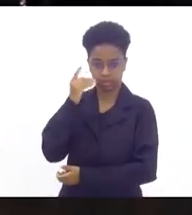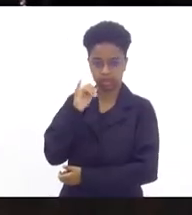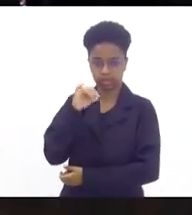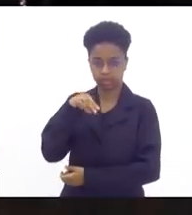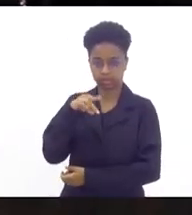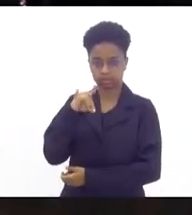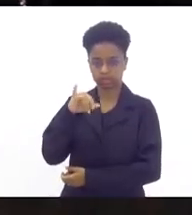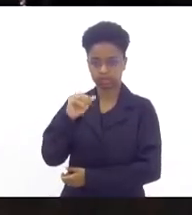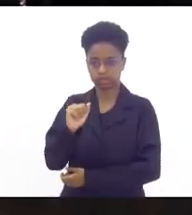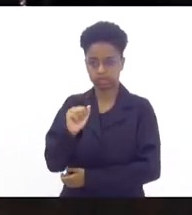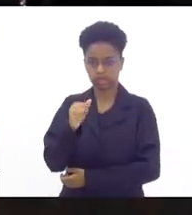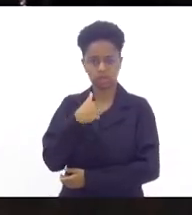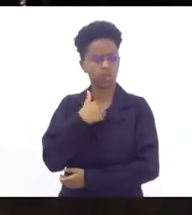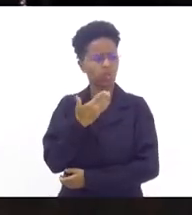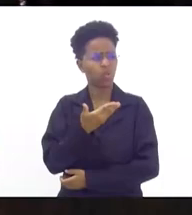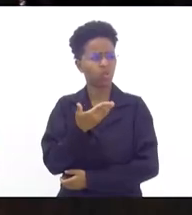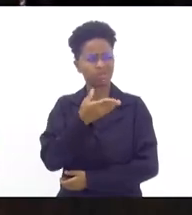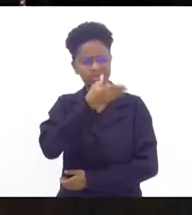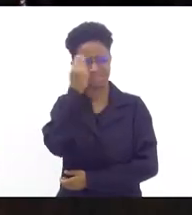também